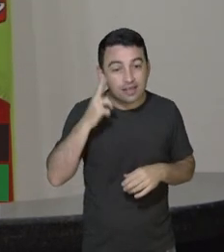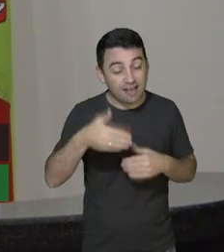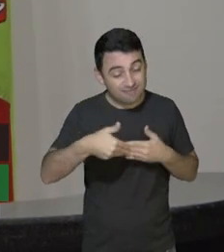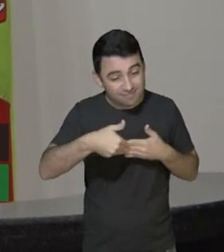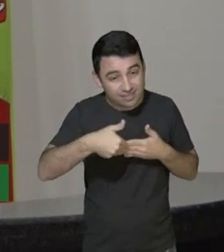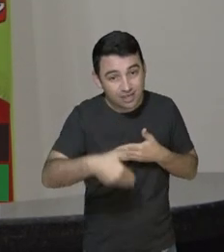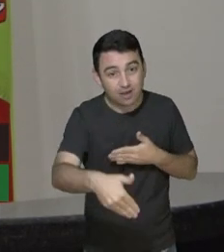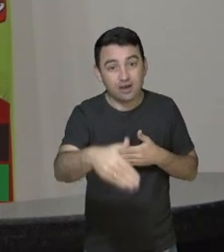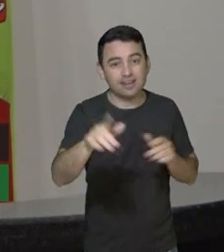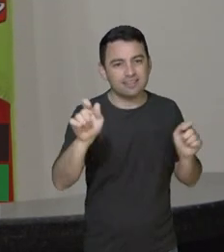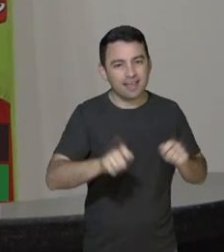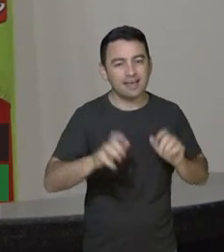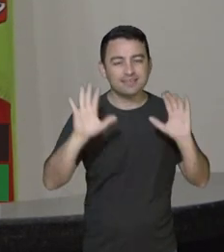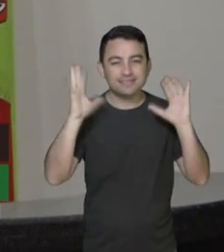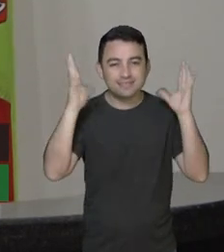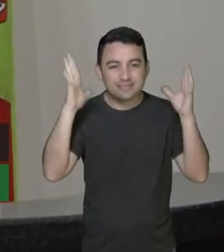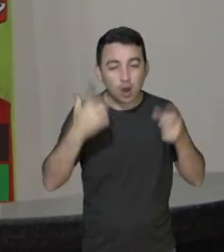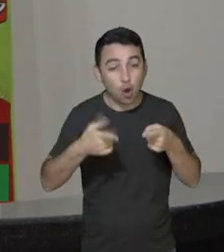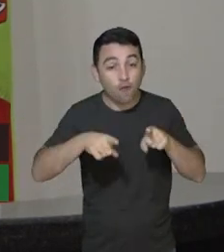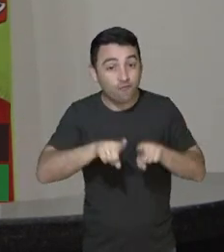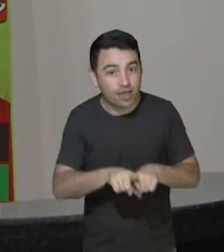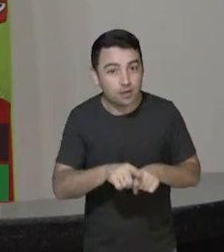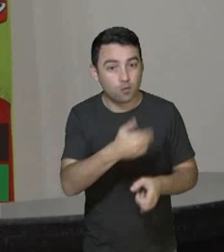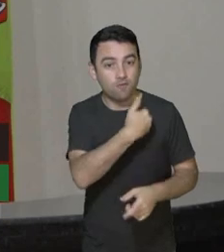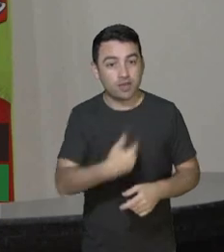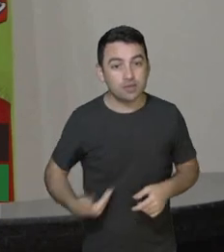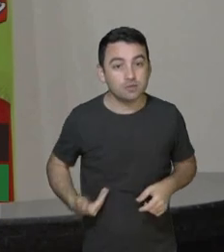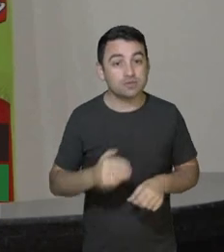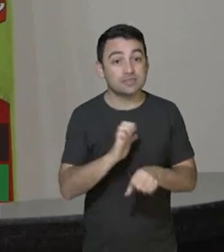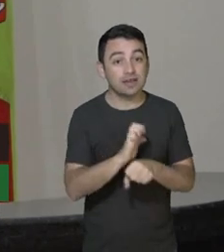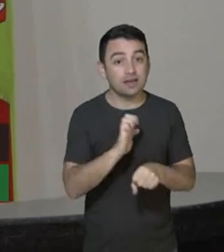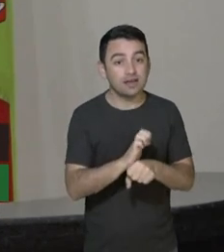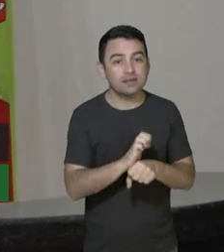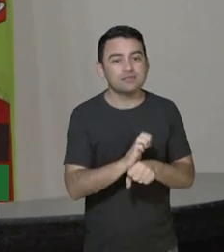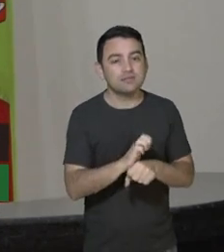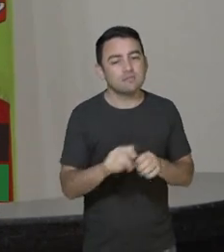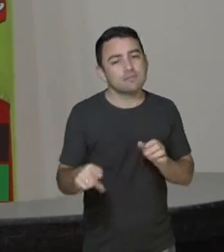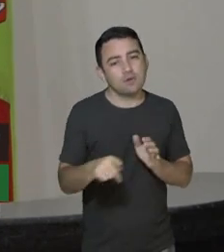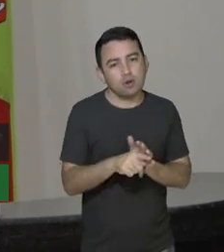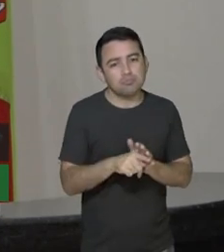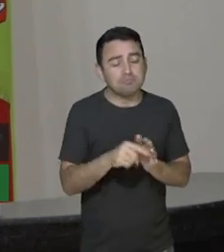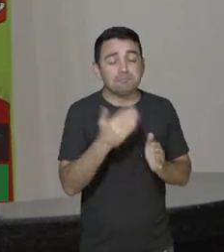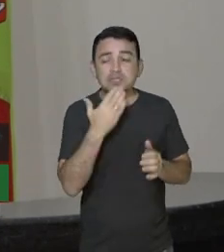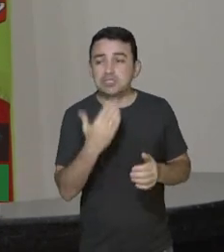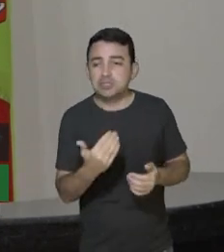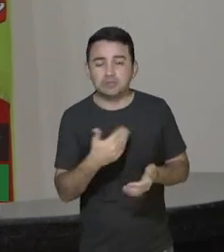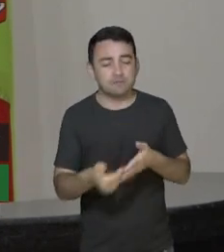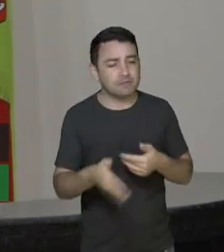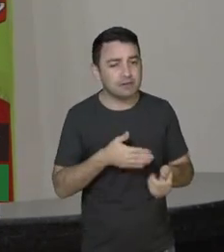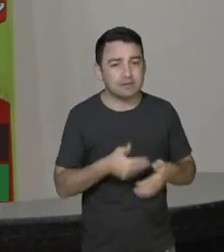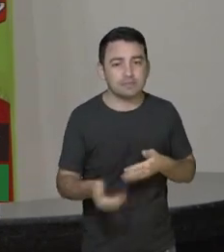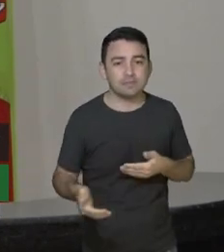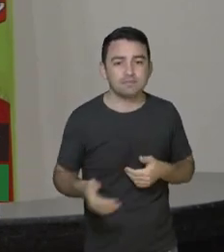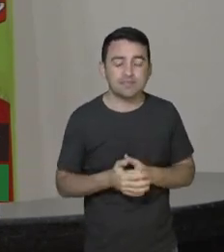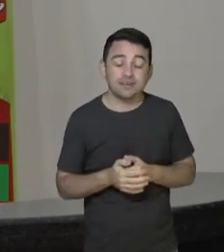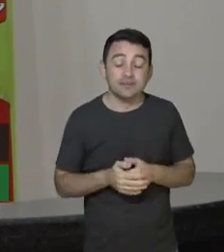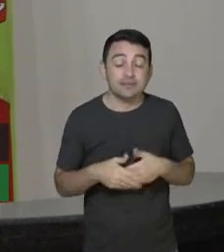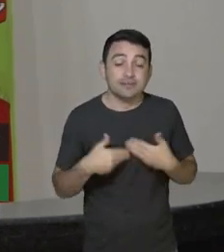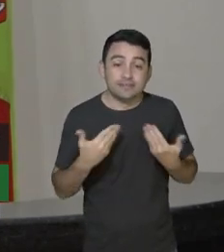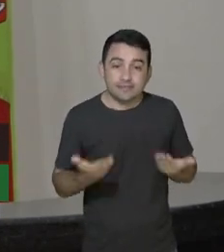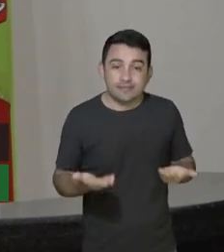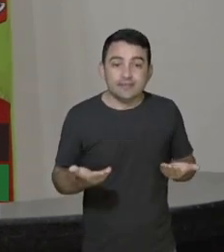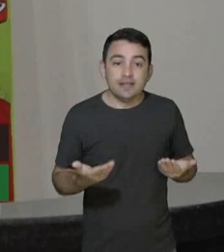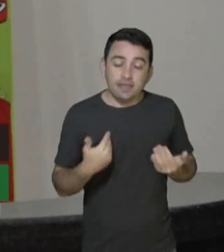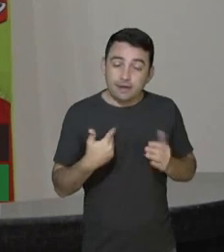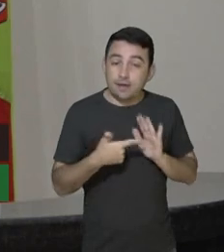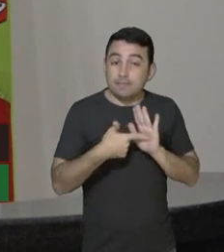podem celebrar convênios com o governo do Estado de acordo com as suas demandas. Enfim,